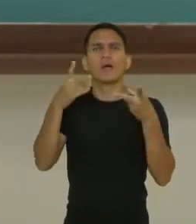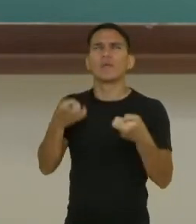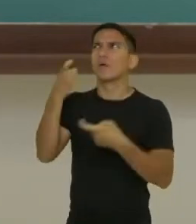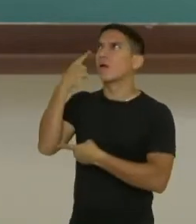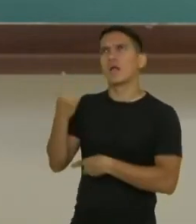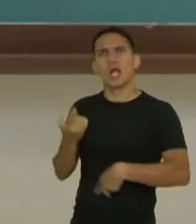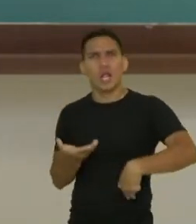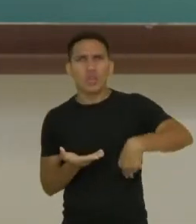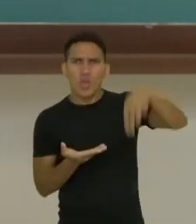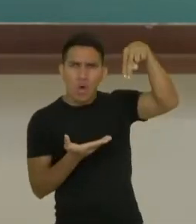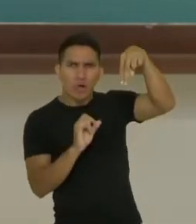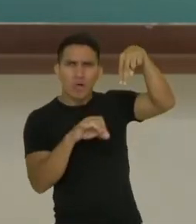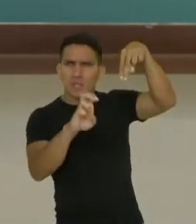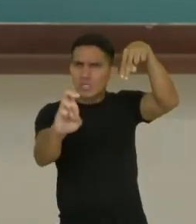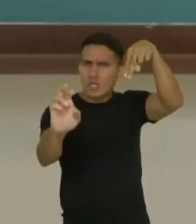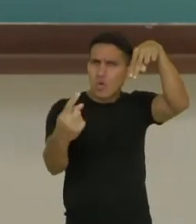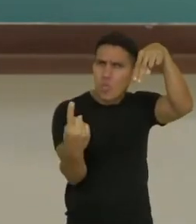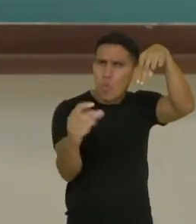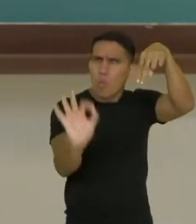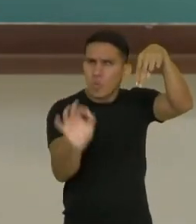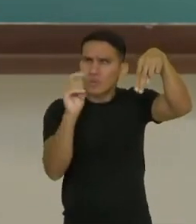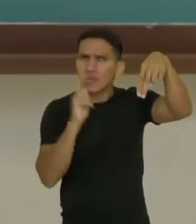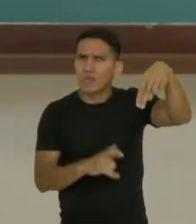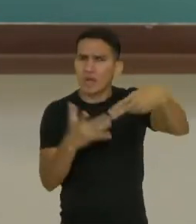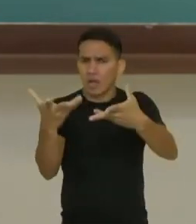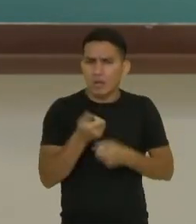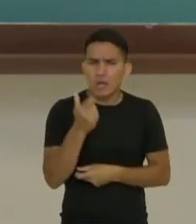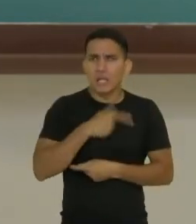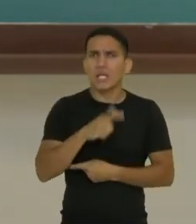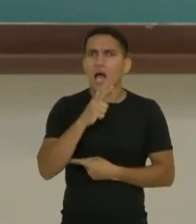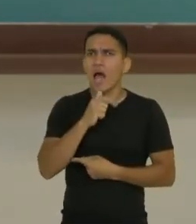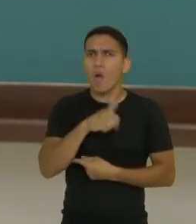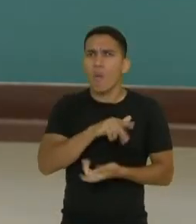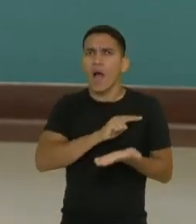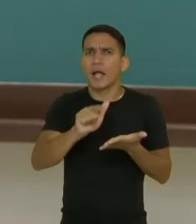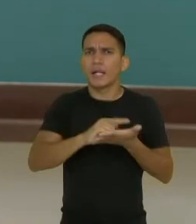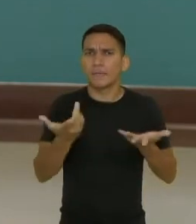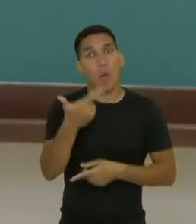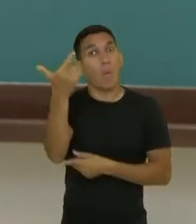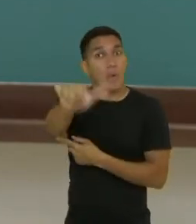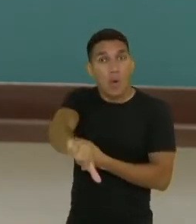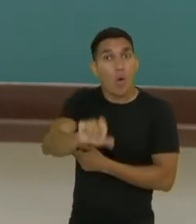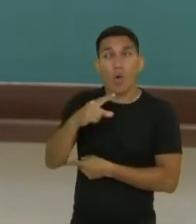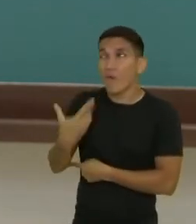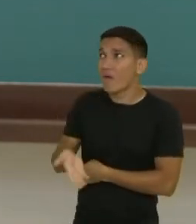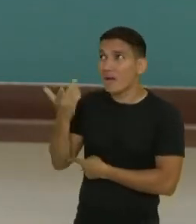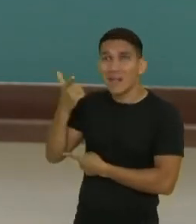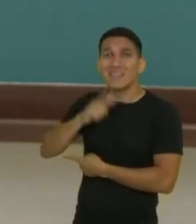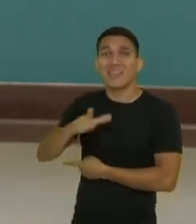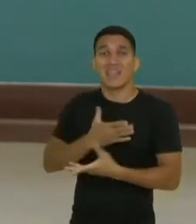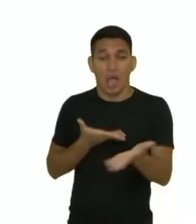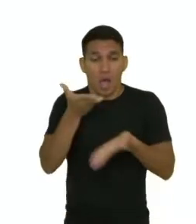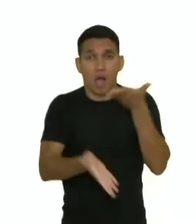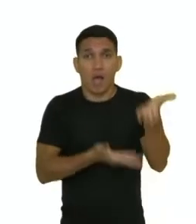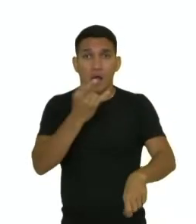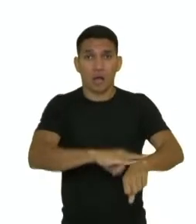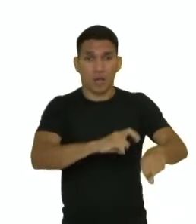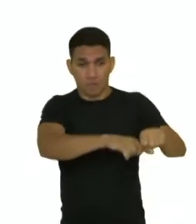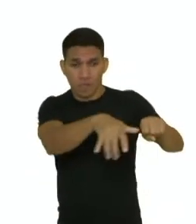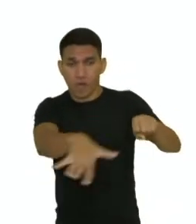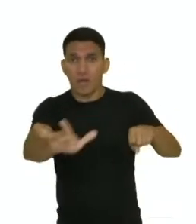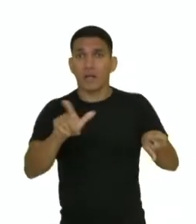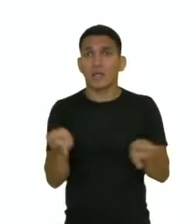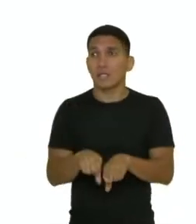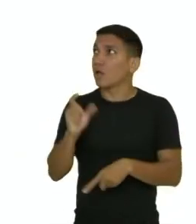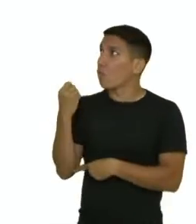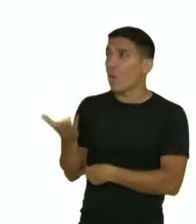região norte 51% de acesso à água potável, ou pior ainda, quando olhamos o tratamento do esgoto, e no